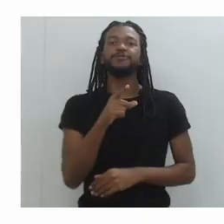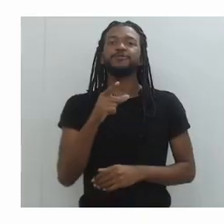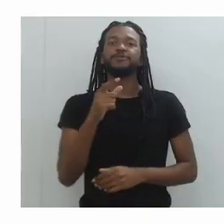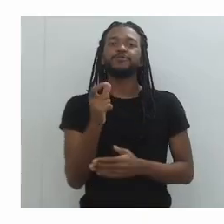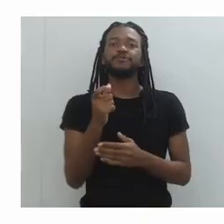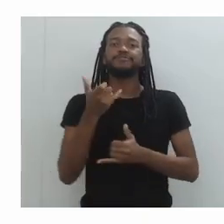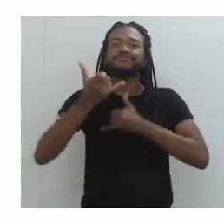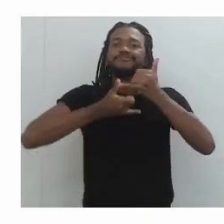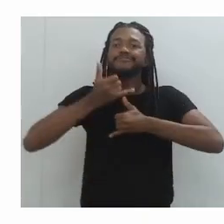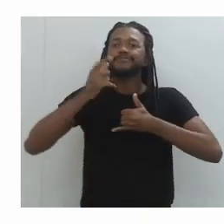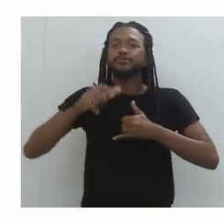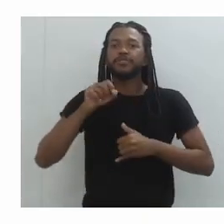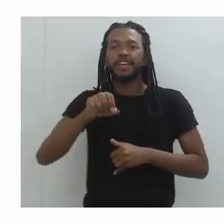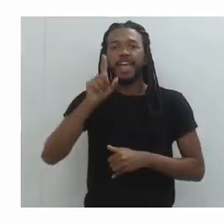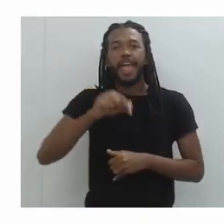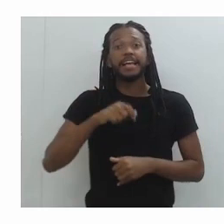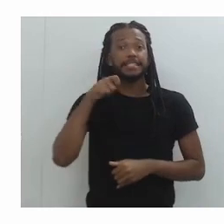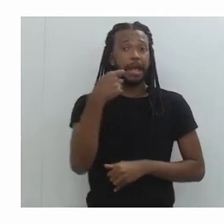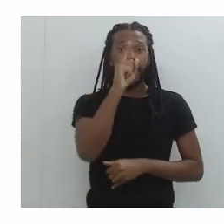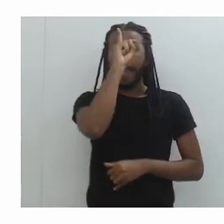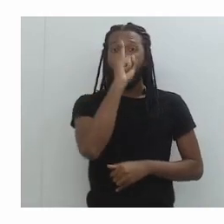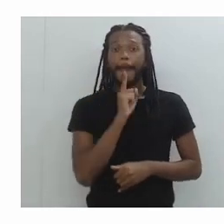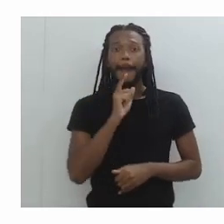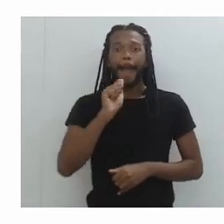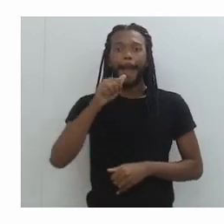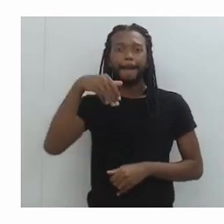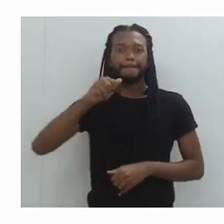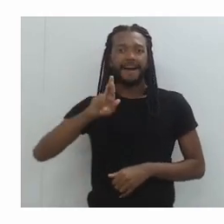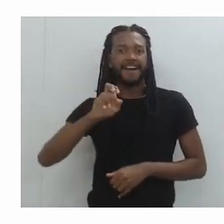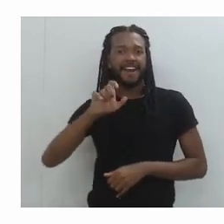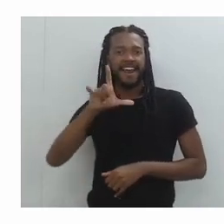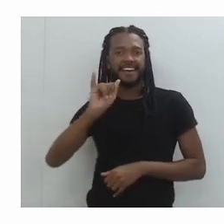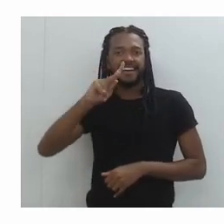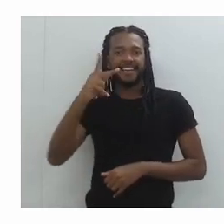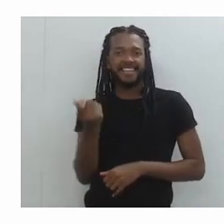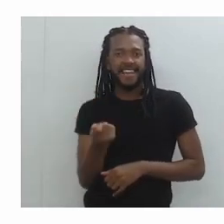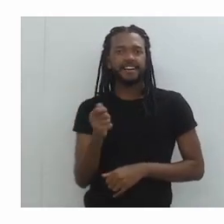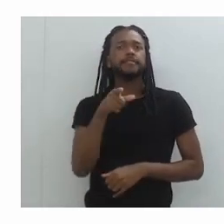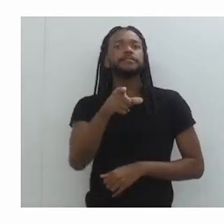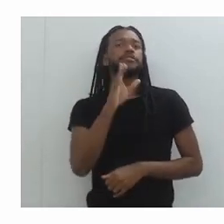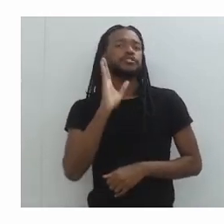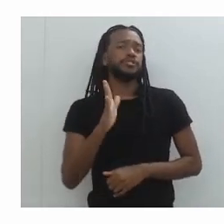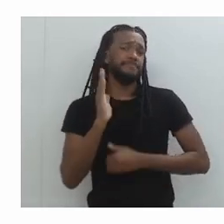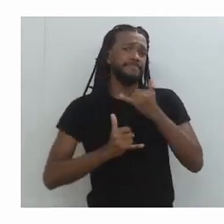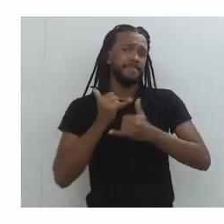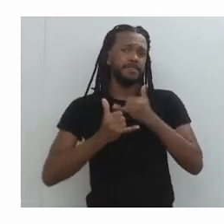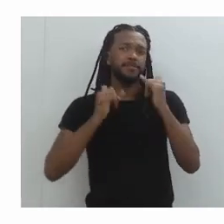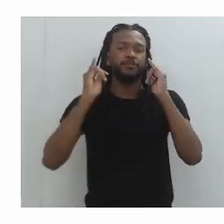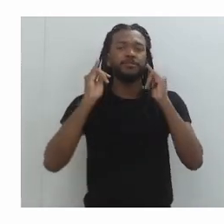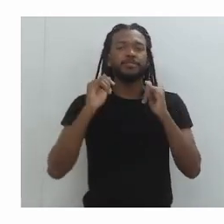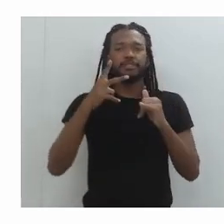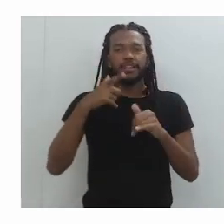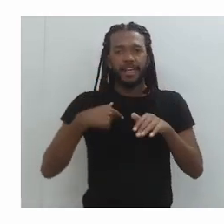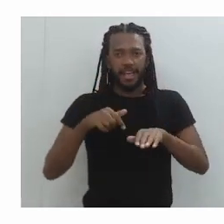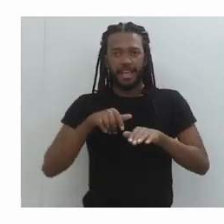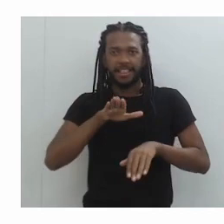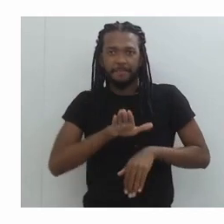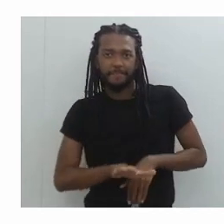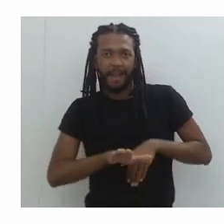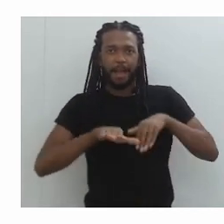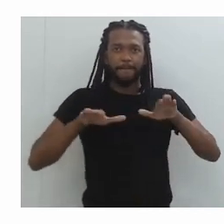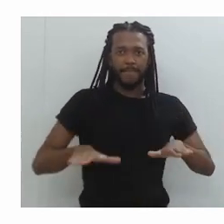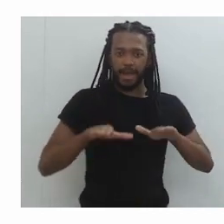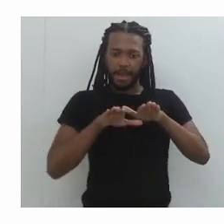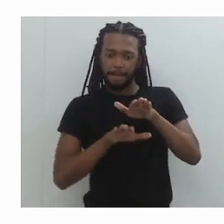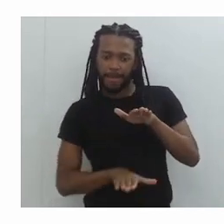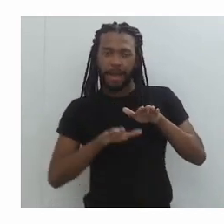aí, Amarelinha. Olha que bem interessante. Quem é que nunca brincou? Pisa de um pé, pisa do outro. Tem